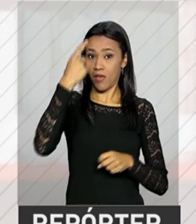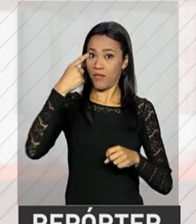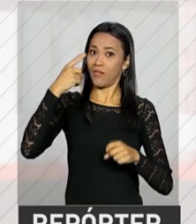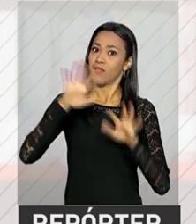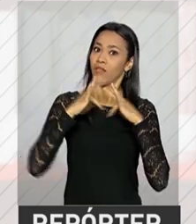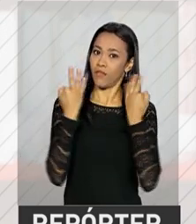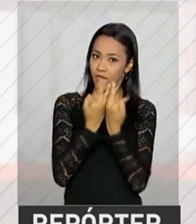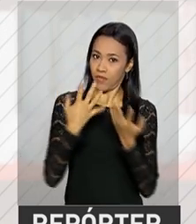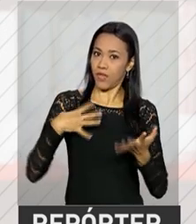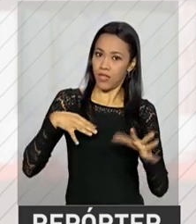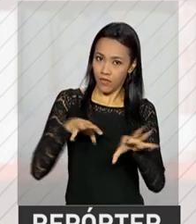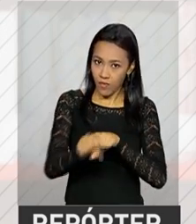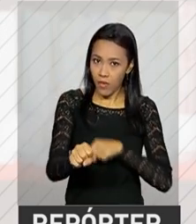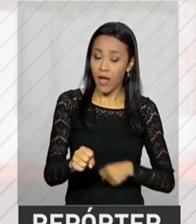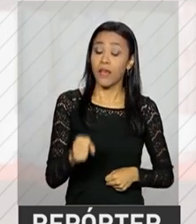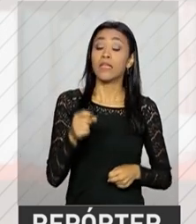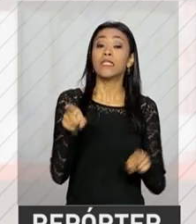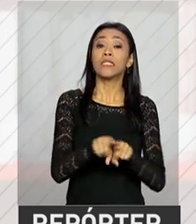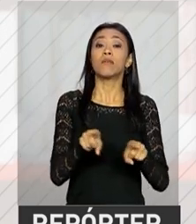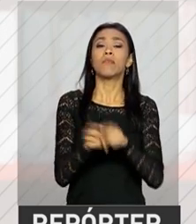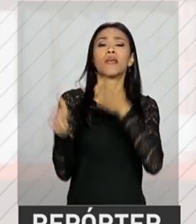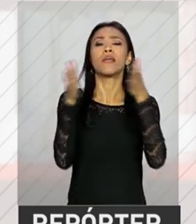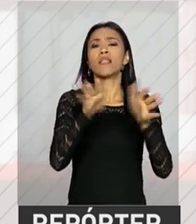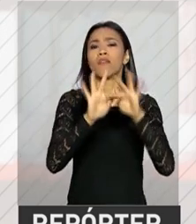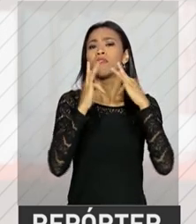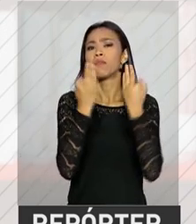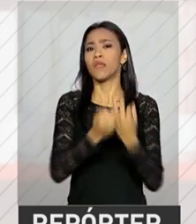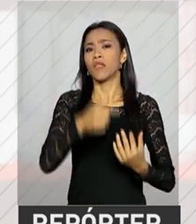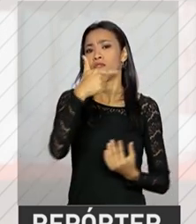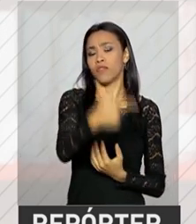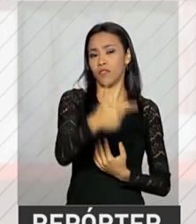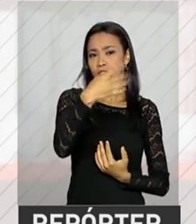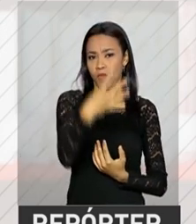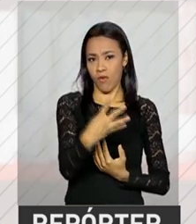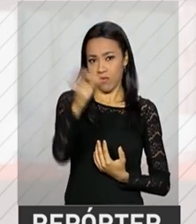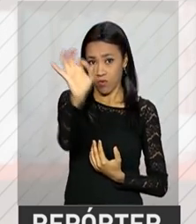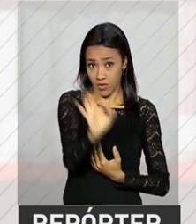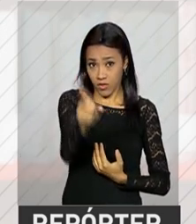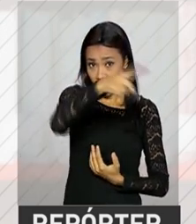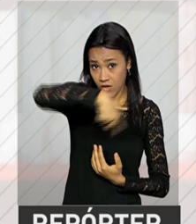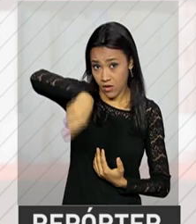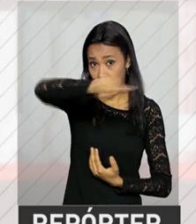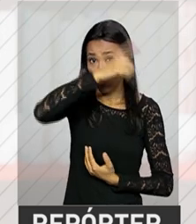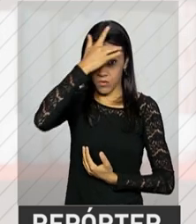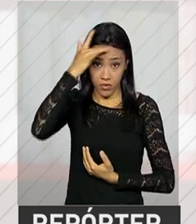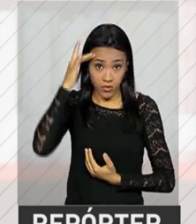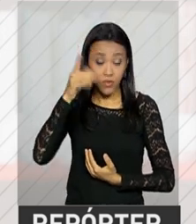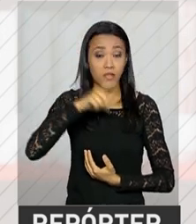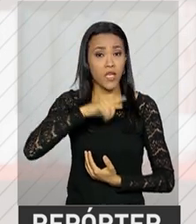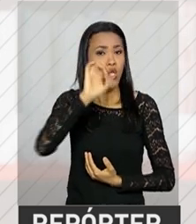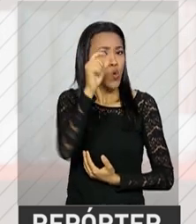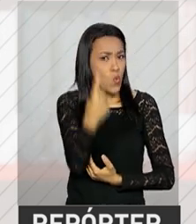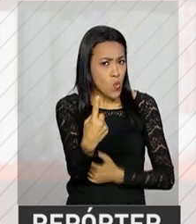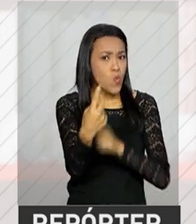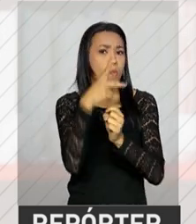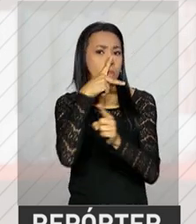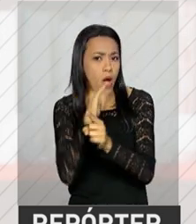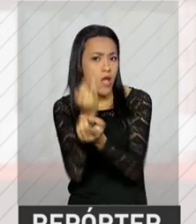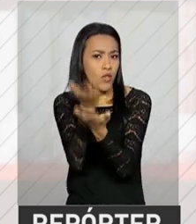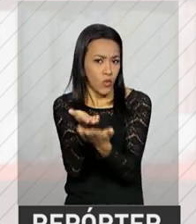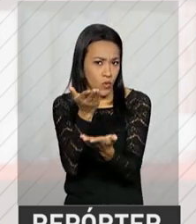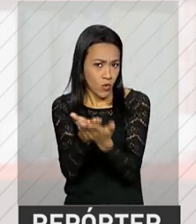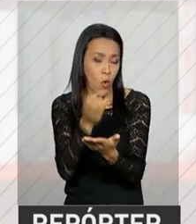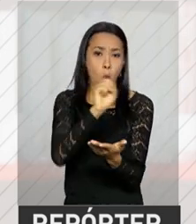formar e na família aproximadamente 24% dos Estudantes tem ao menos um dos pais que cursou o ensino